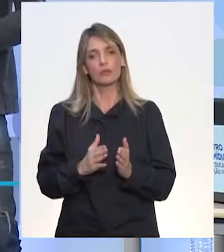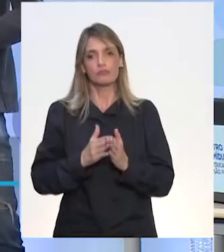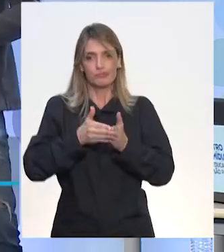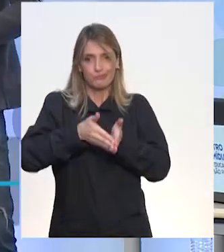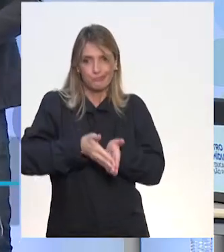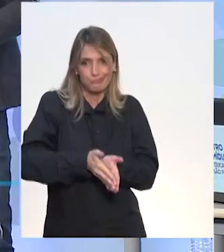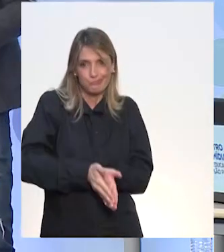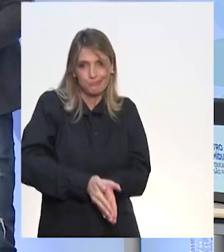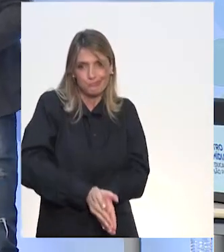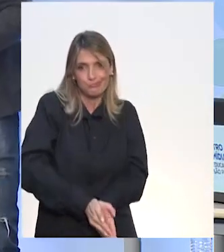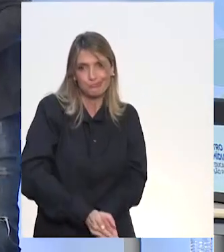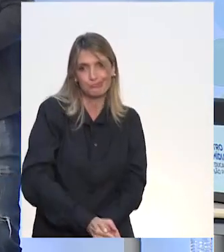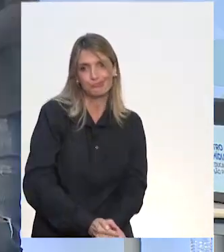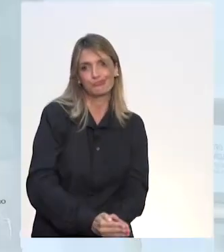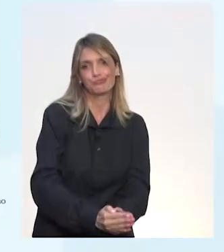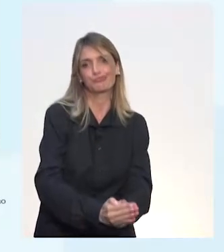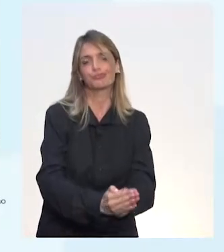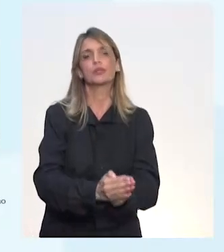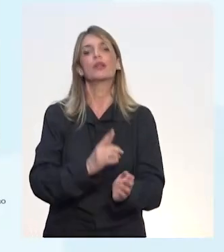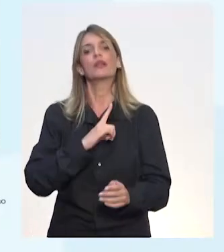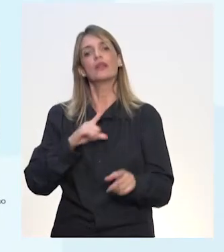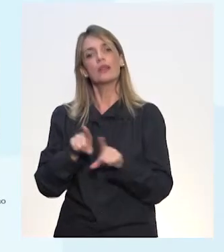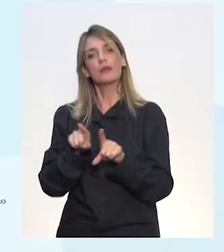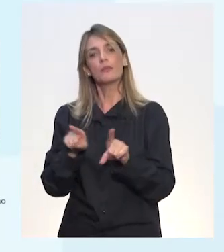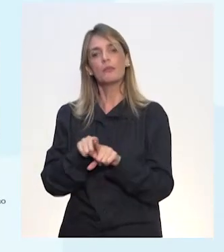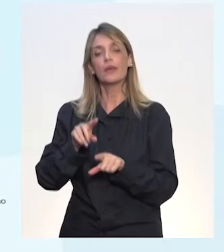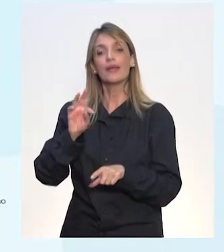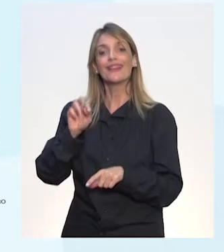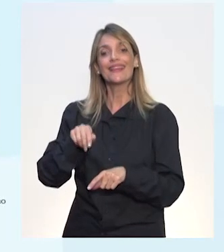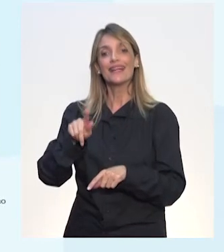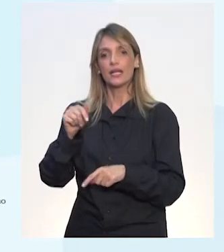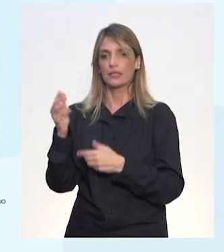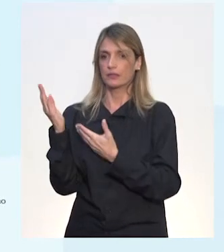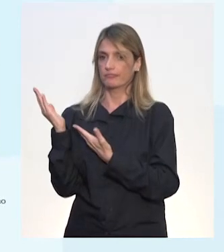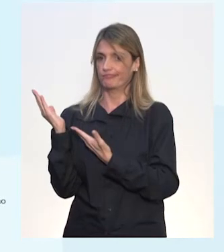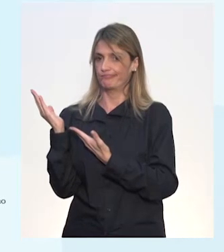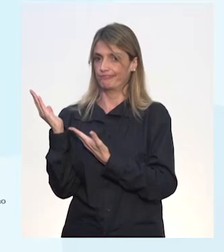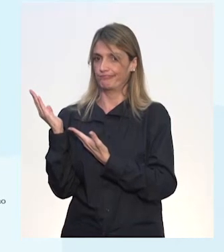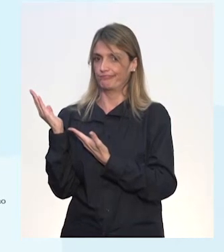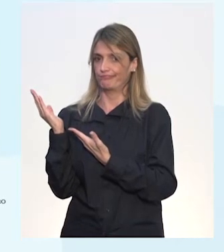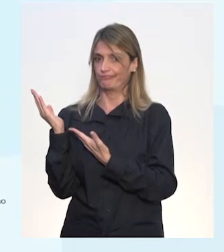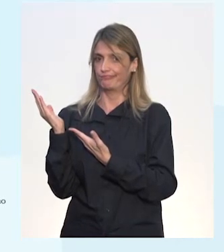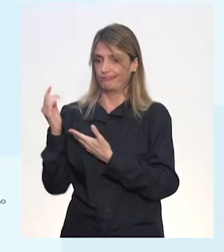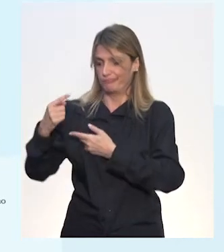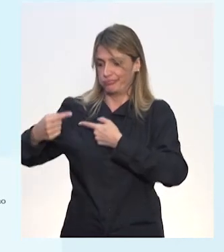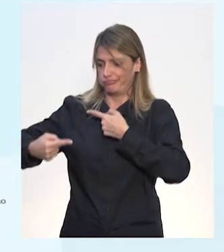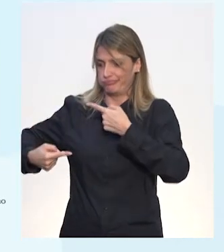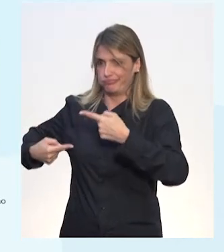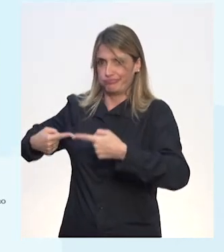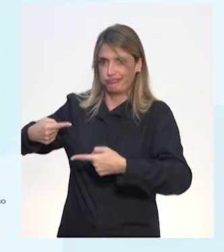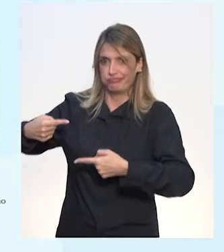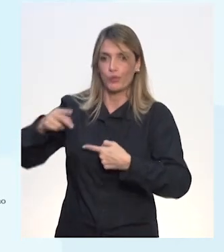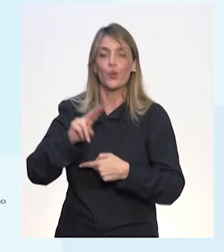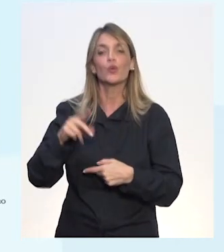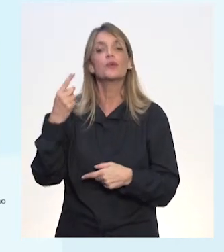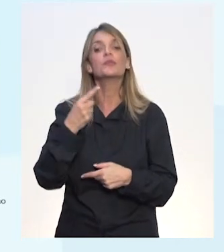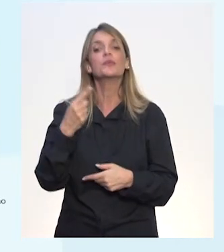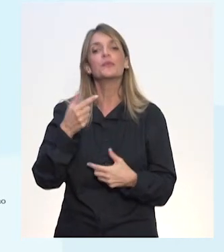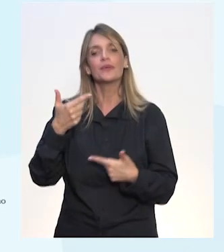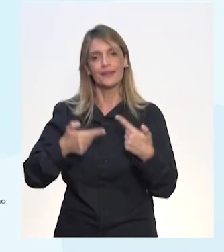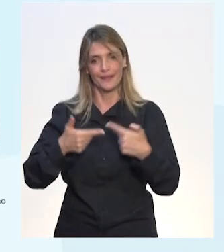e o tanque, né? O primeiro exemplo de blindado que será usado na Primeira Guerra